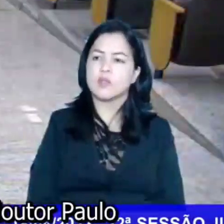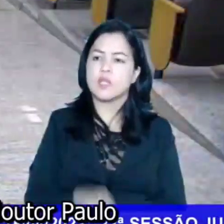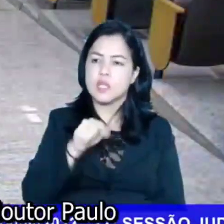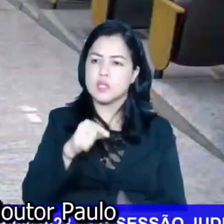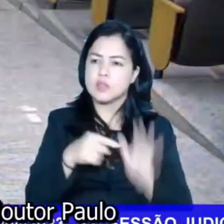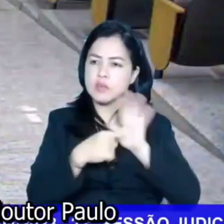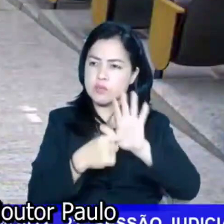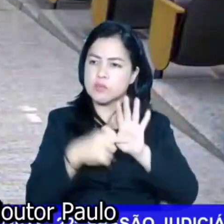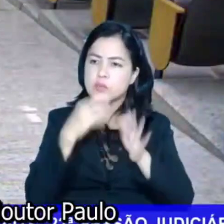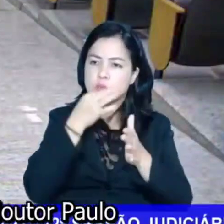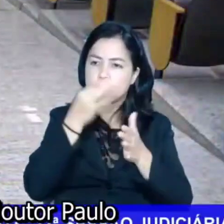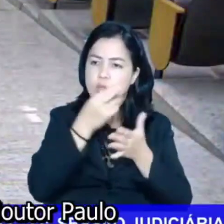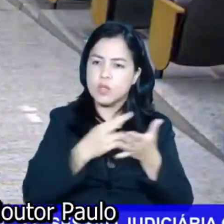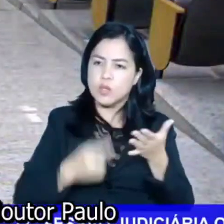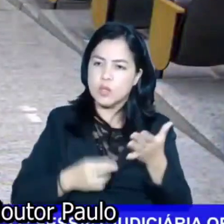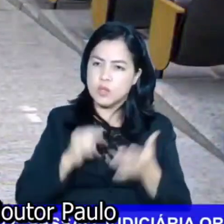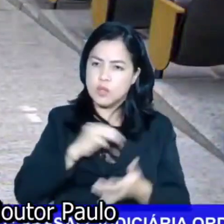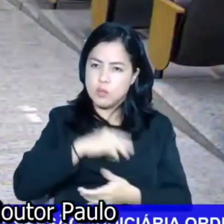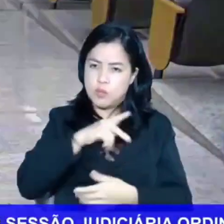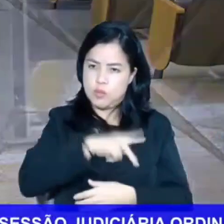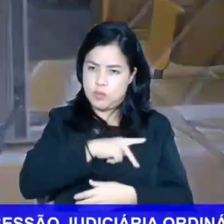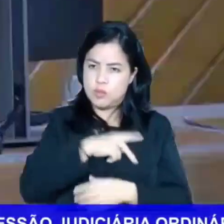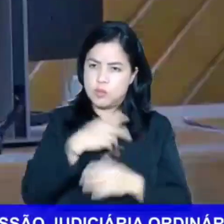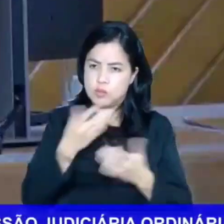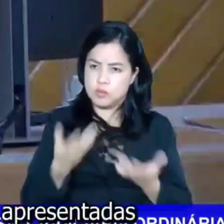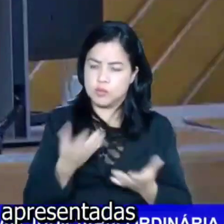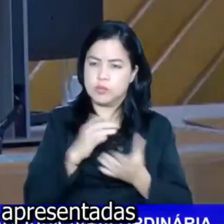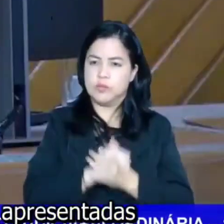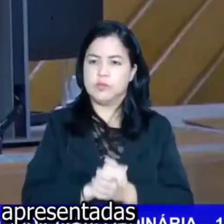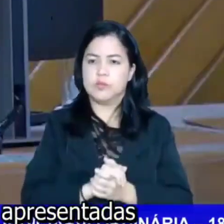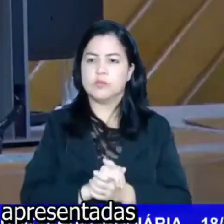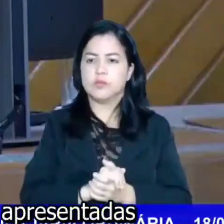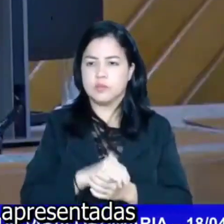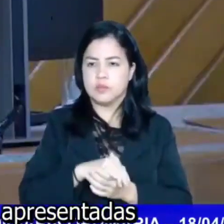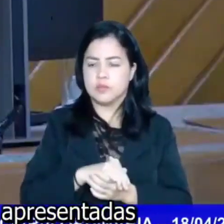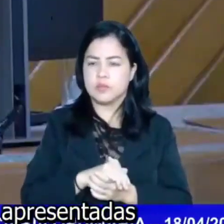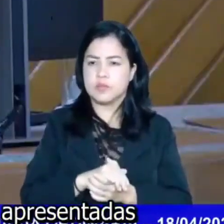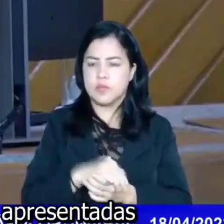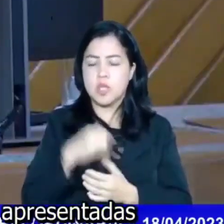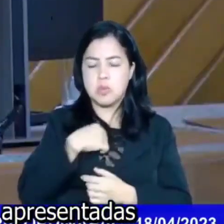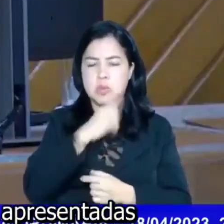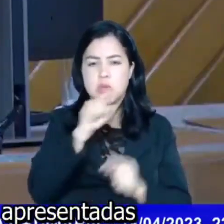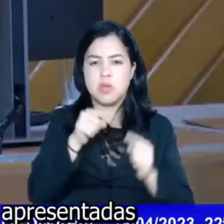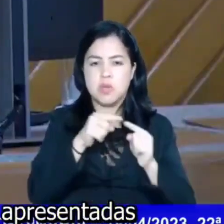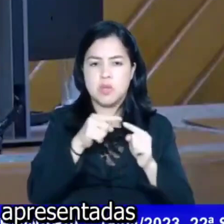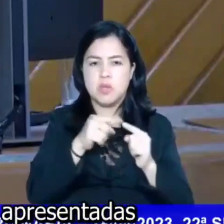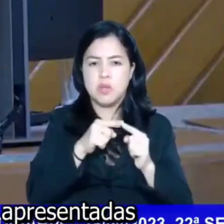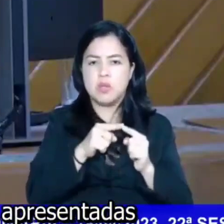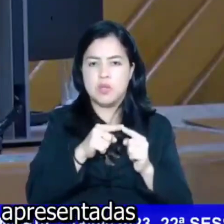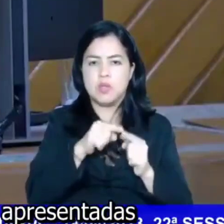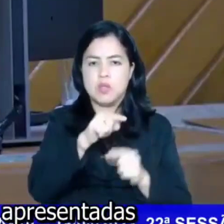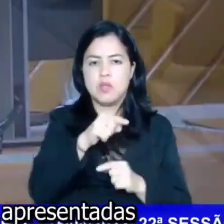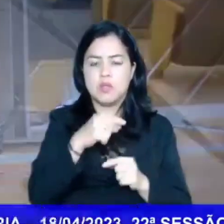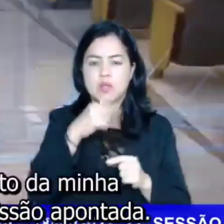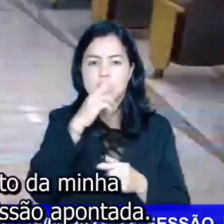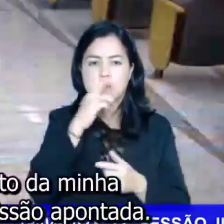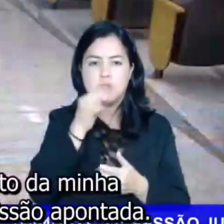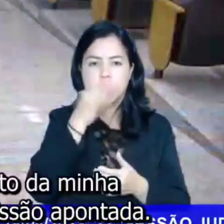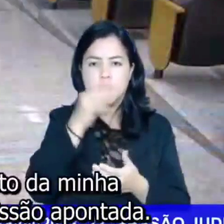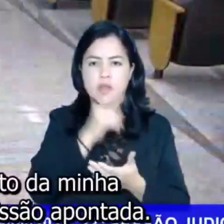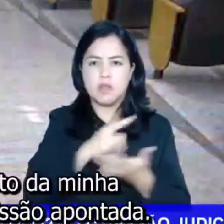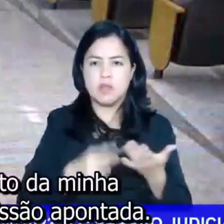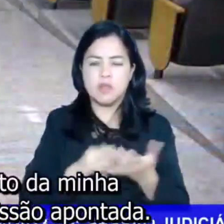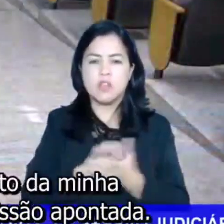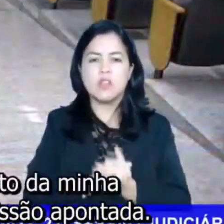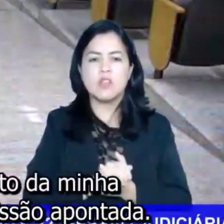Imagem ampla do plenário. O Ministério Público Eleitoral do Tupã. Foco no procurador do Ministério Público. Contra razões apresentadas. Devolvo a